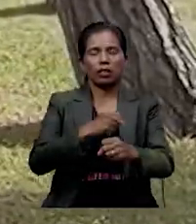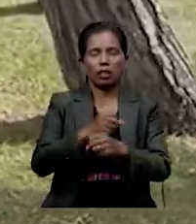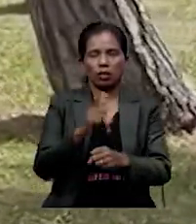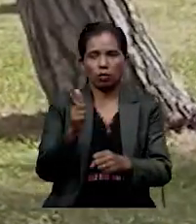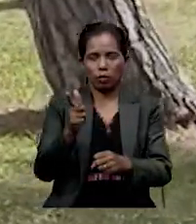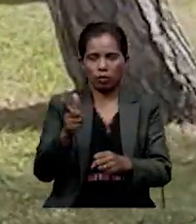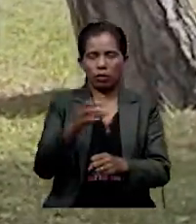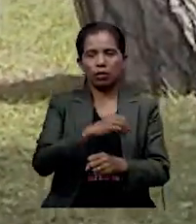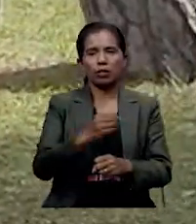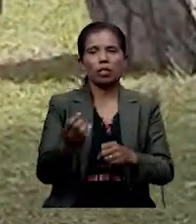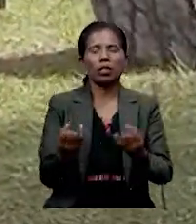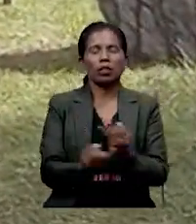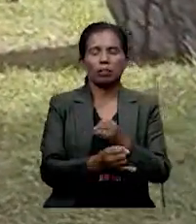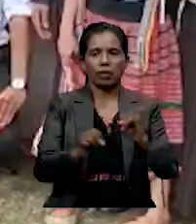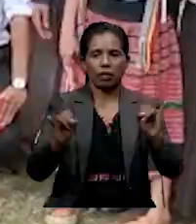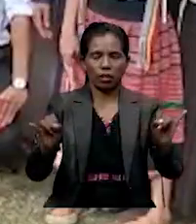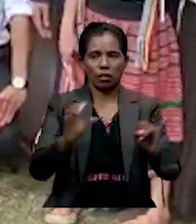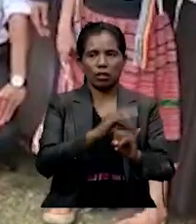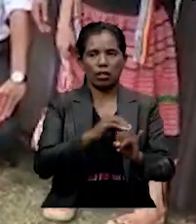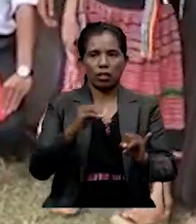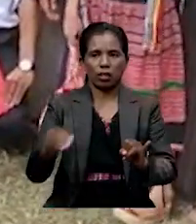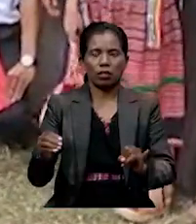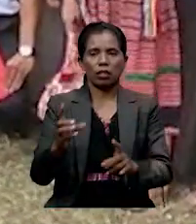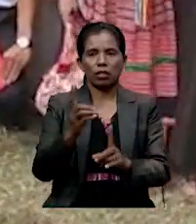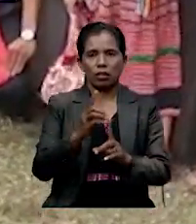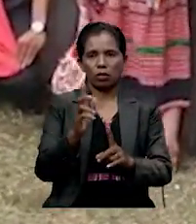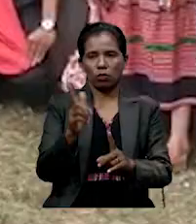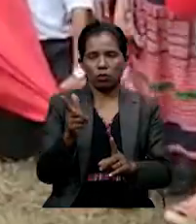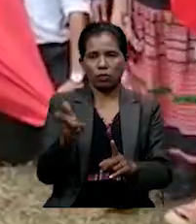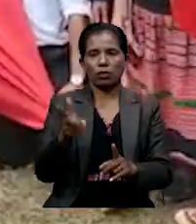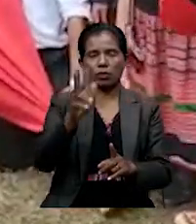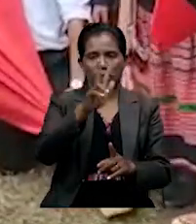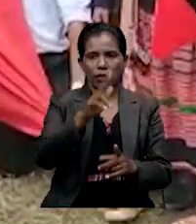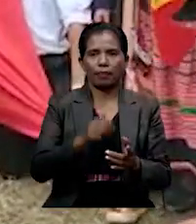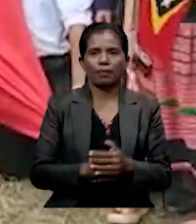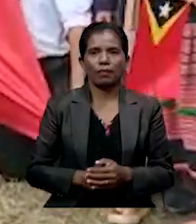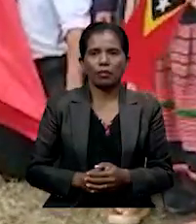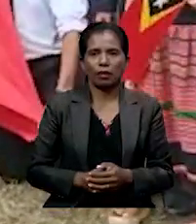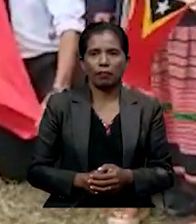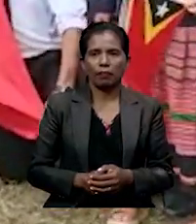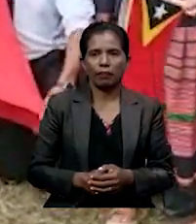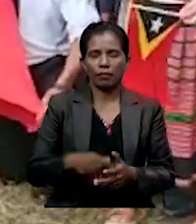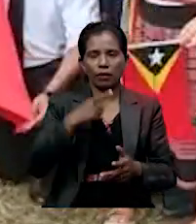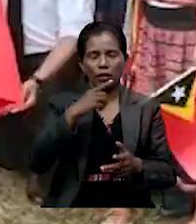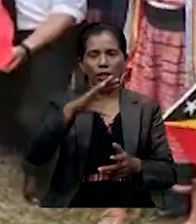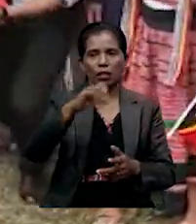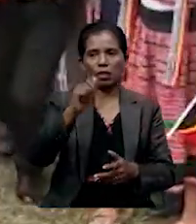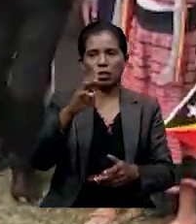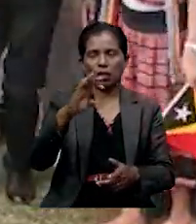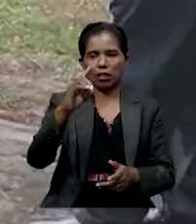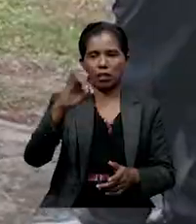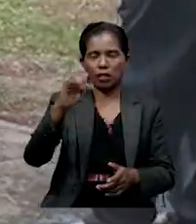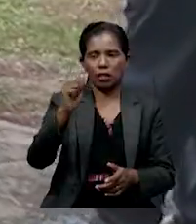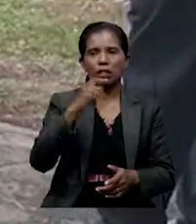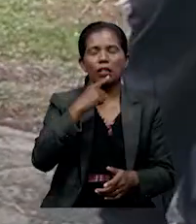ho celebração loron consulta popular ba dala Ruanulu recintolum. Eminência Reverendíssima Cardeal Virgilio do Carmo da